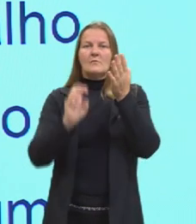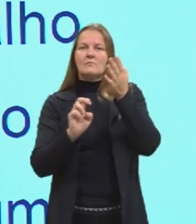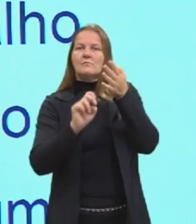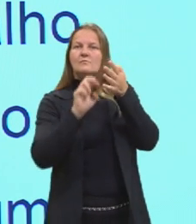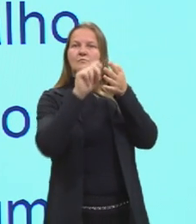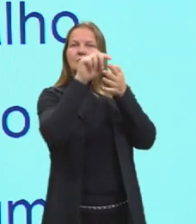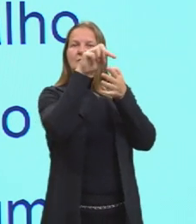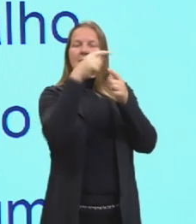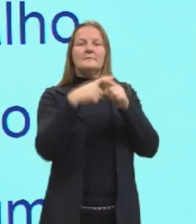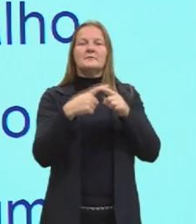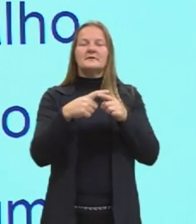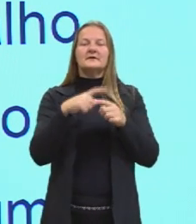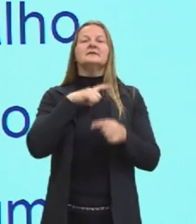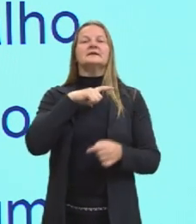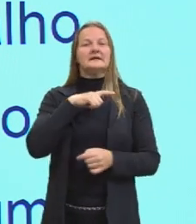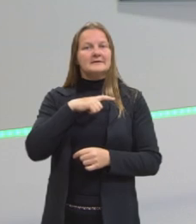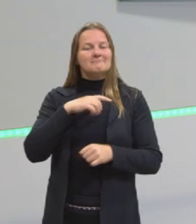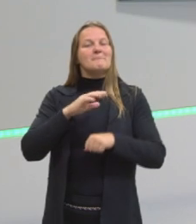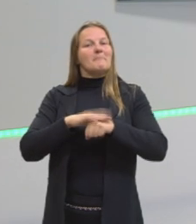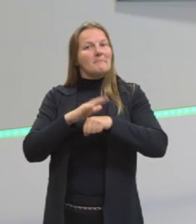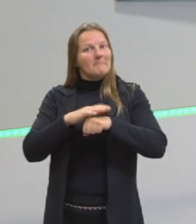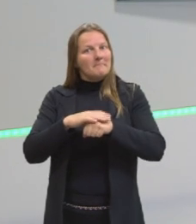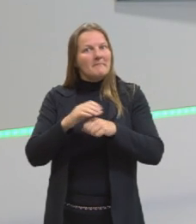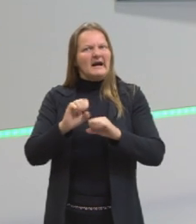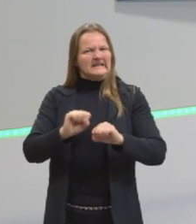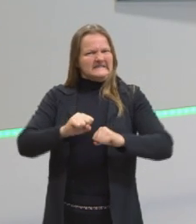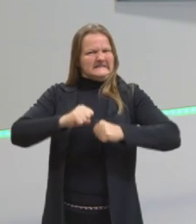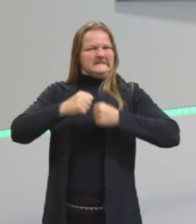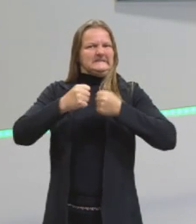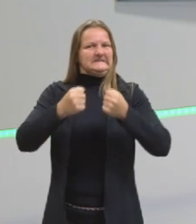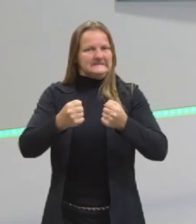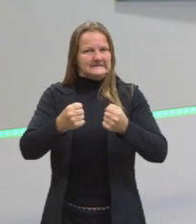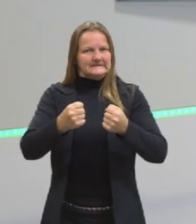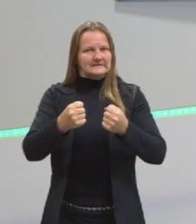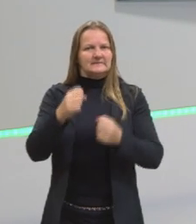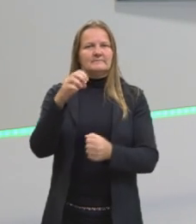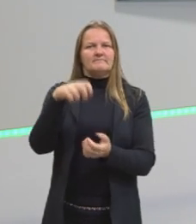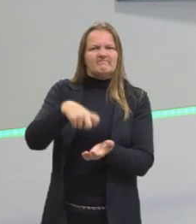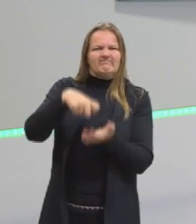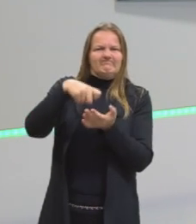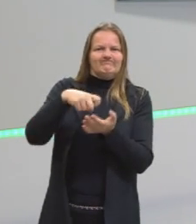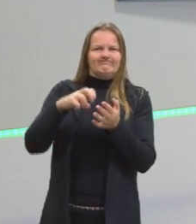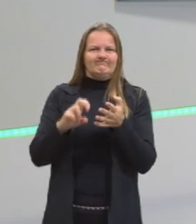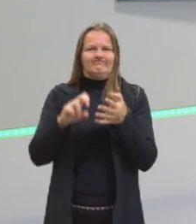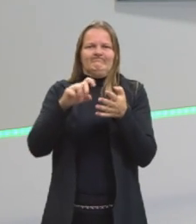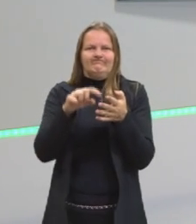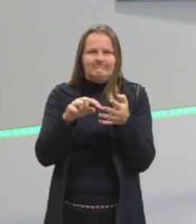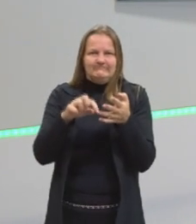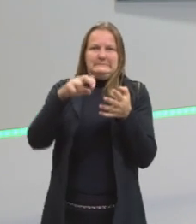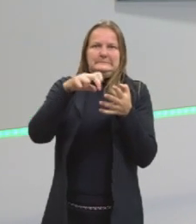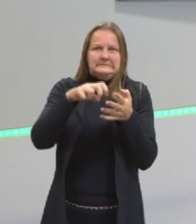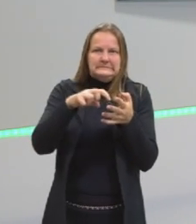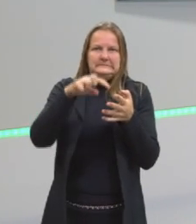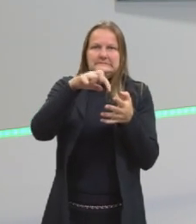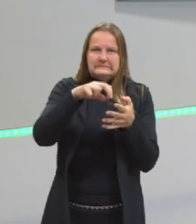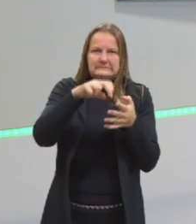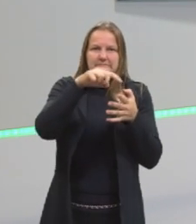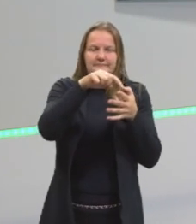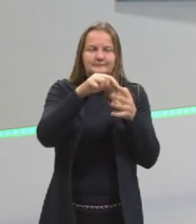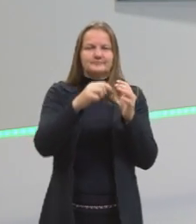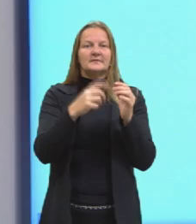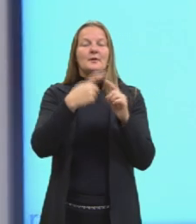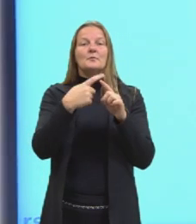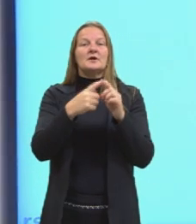porque a gente realiza mais trabalho porque como tem aqui no exemplo não é contra a gravidade